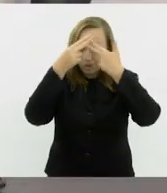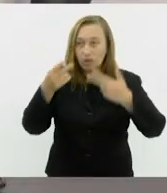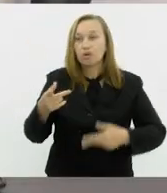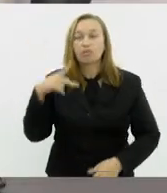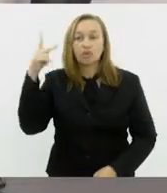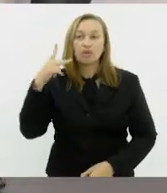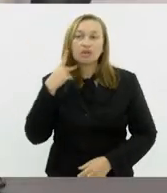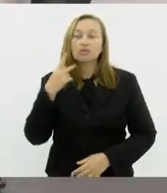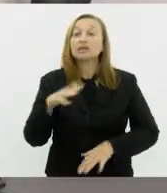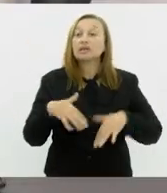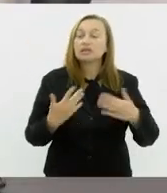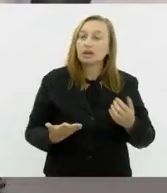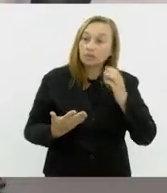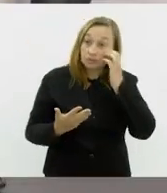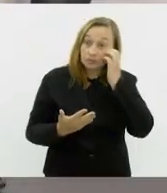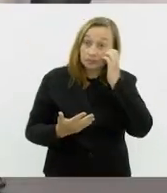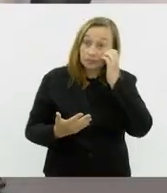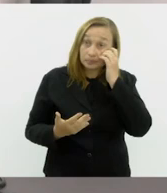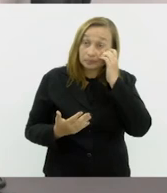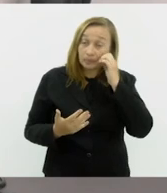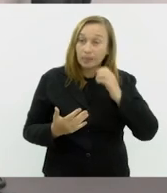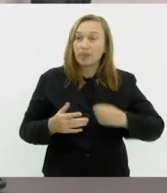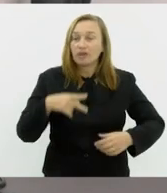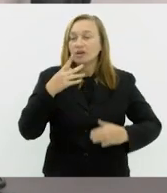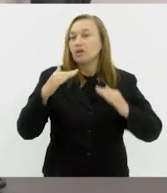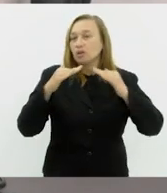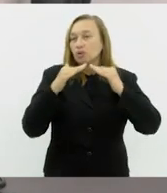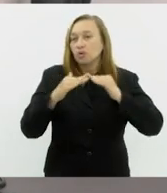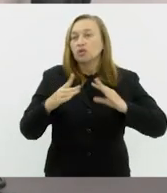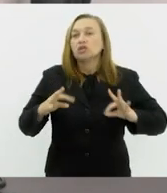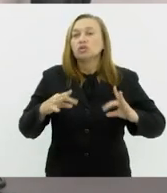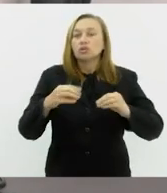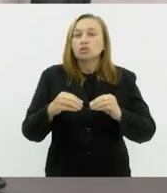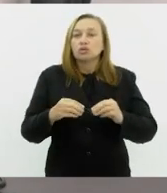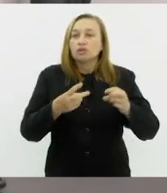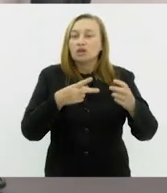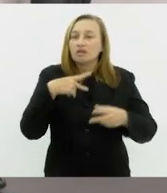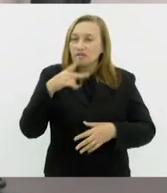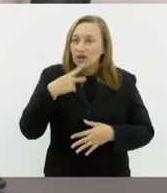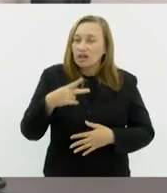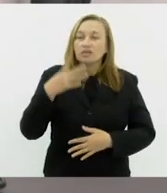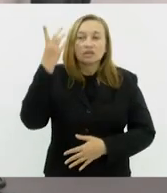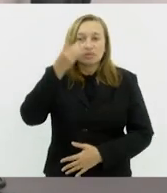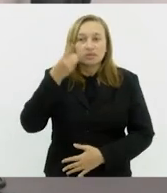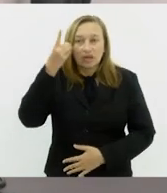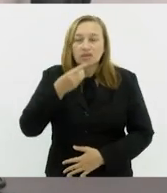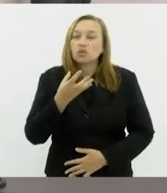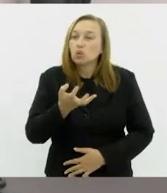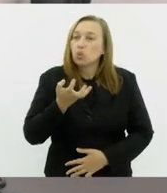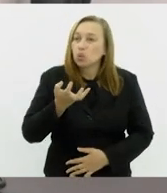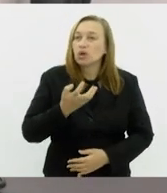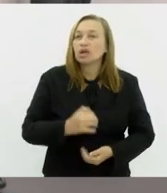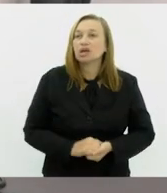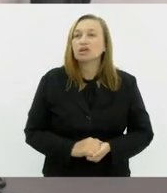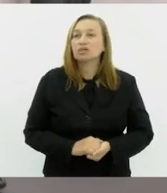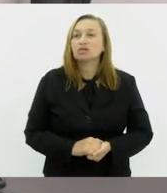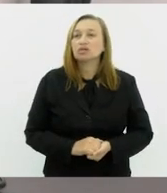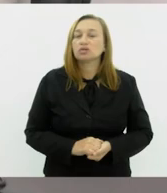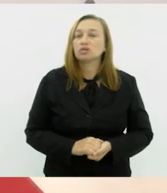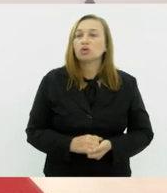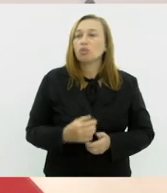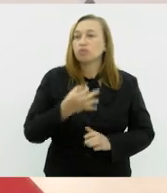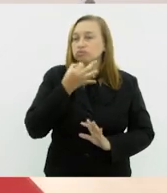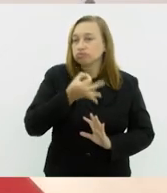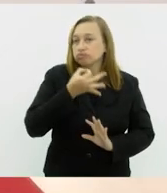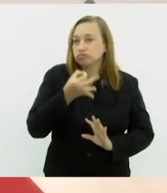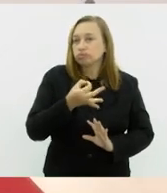Bem, então, isto posto, né, e concordando com todas as observações também do deputado, eu queria fazer algumas sugestões